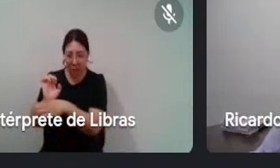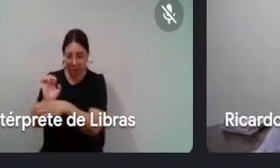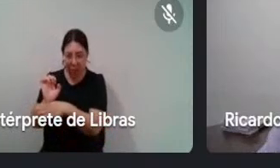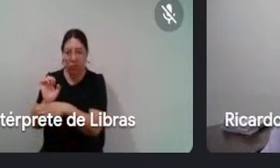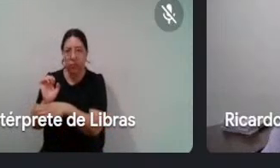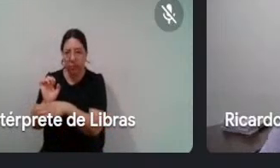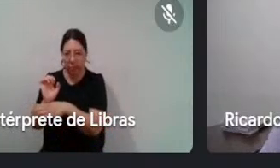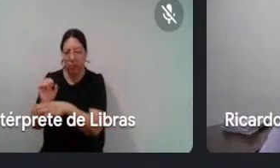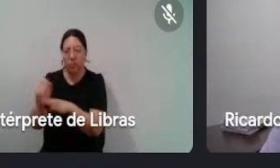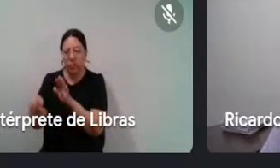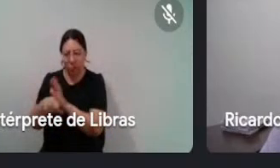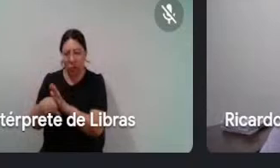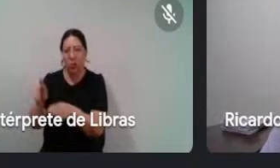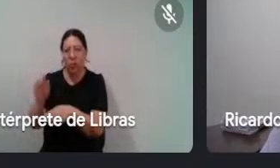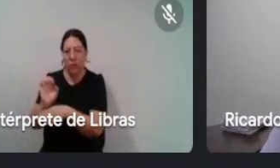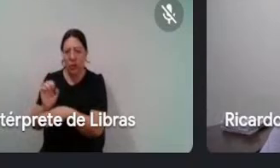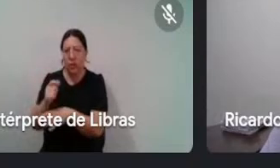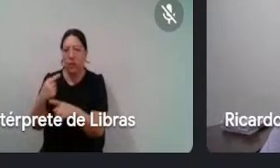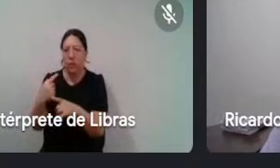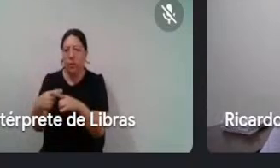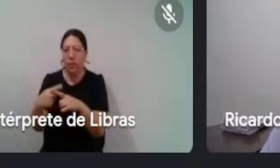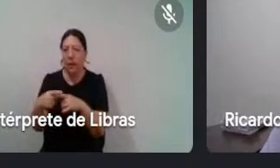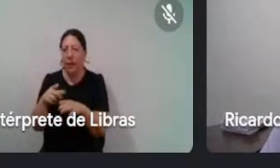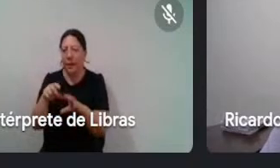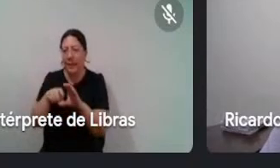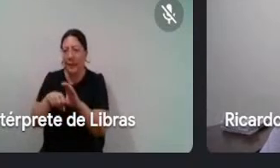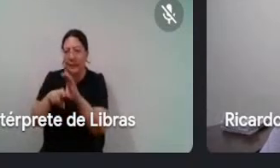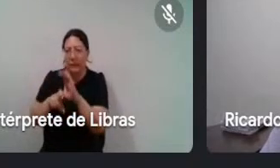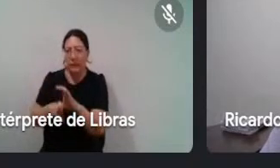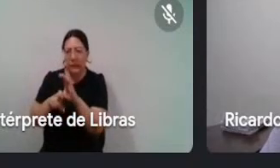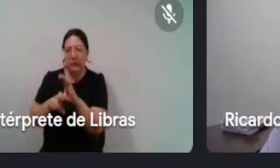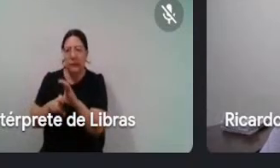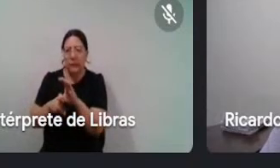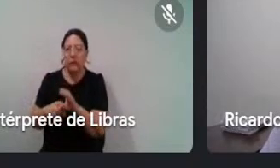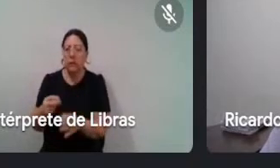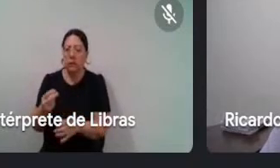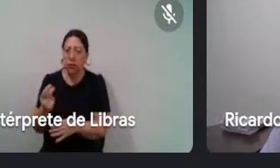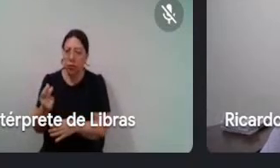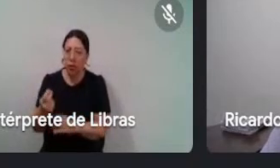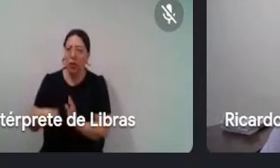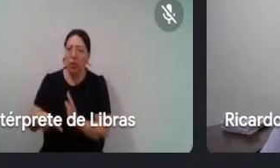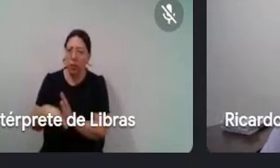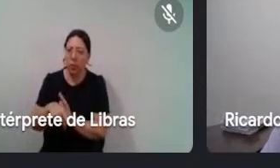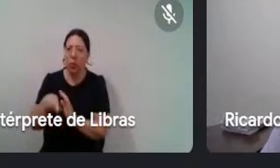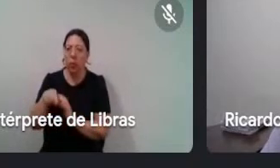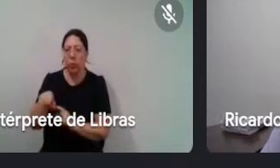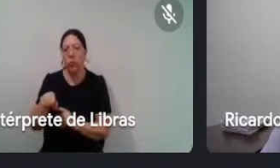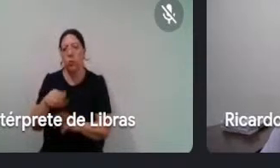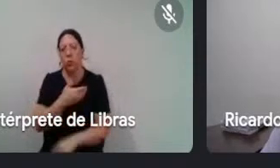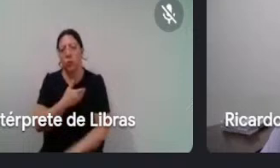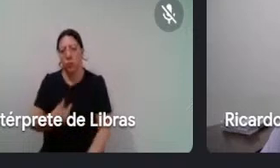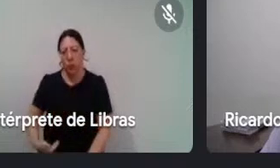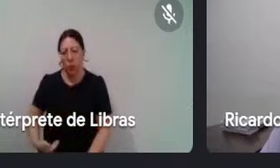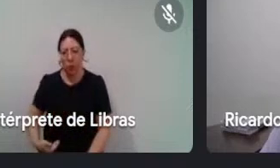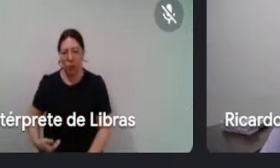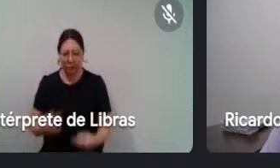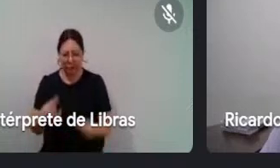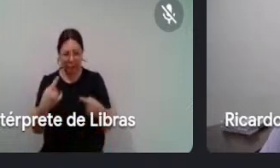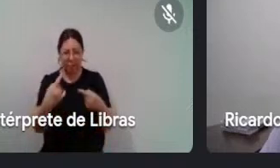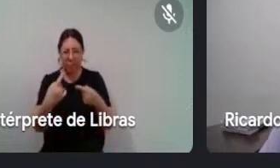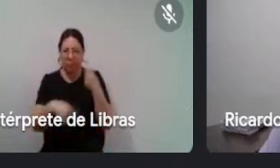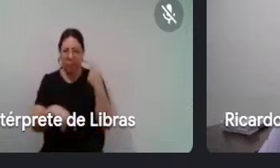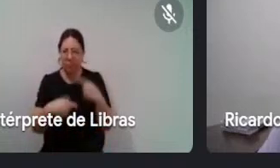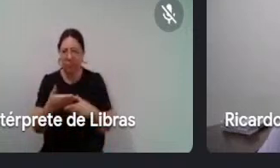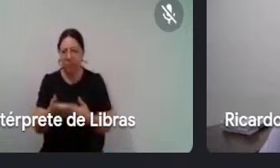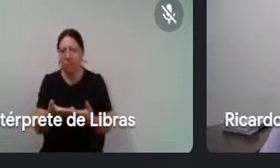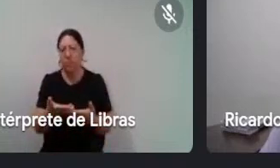completa e absoluta do dinheiro público, né? Uma distorção completa do sistema partidário no nosso país. E, no caso, como o